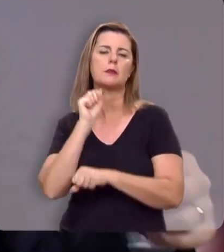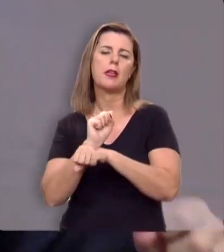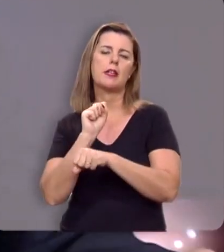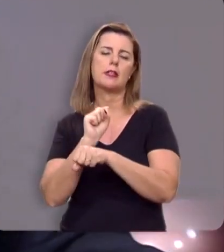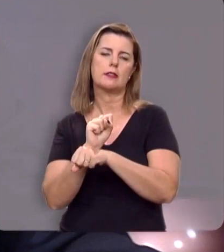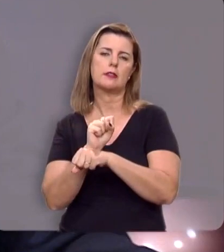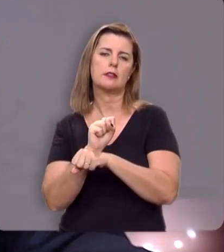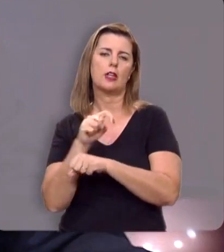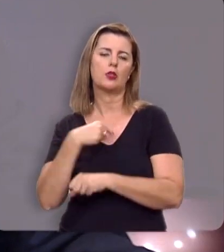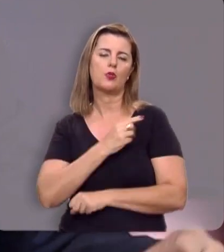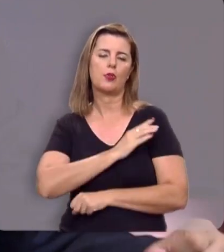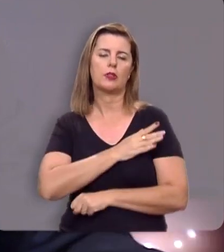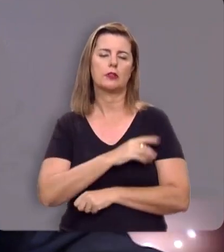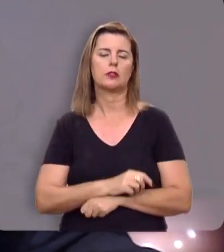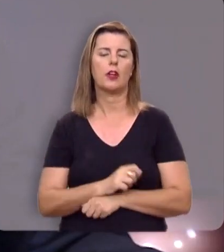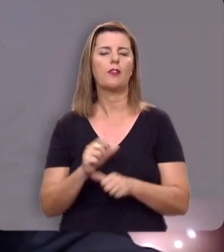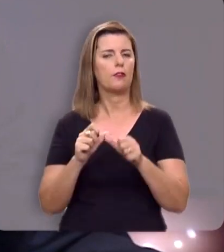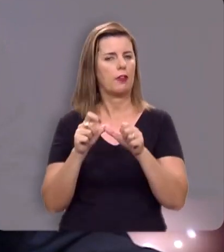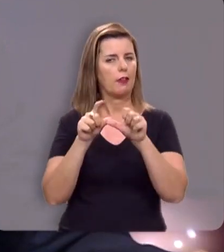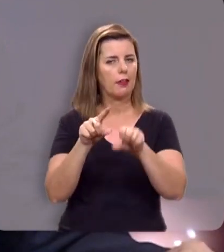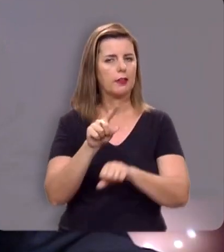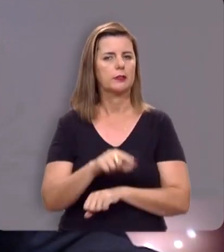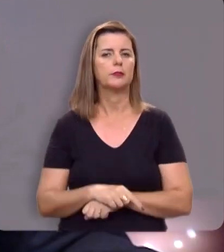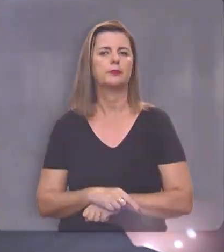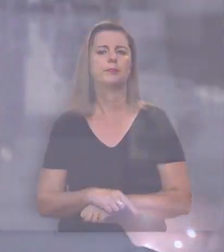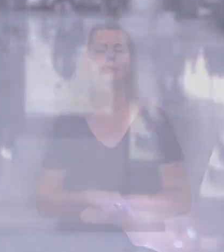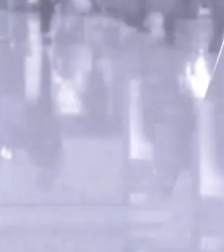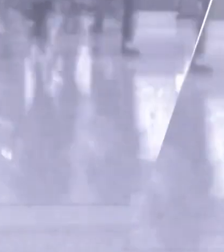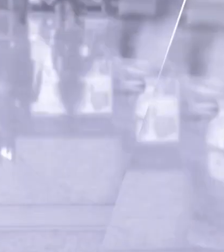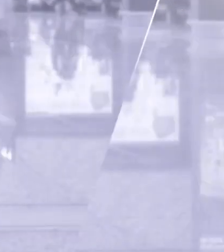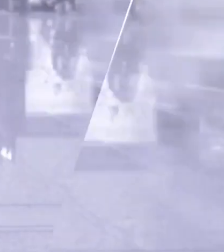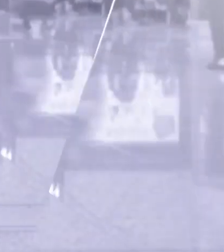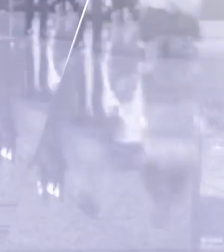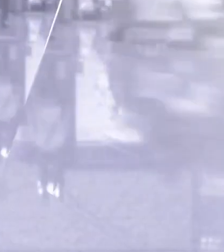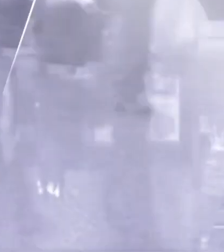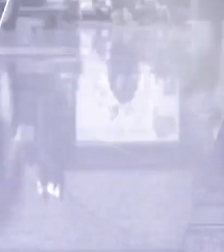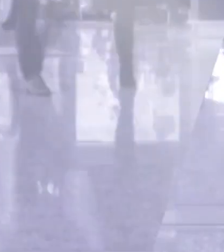esperança no nosso coração. Não saia daí e que Deus te abençoe. Amém.